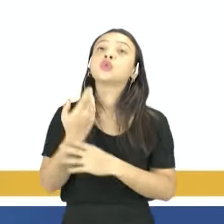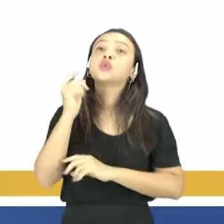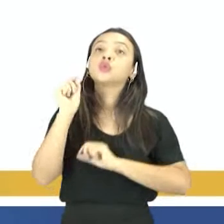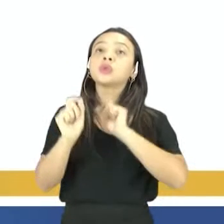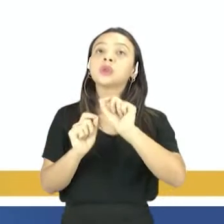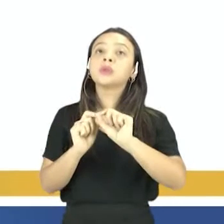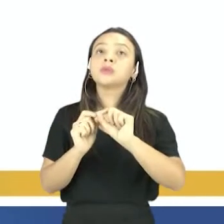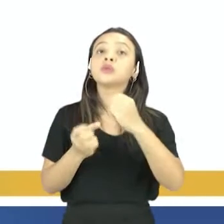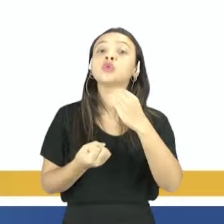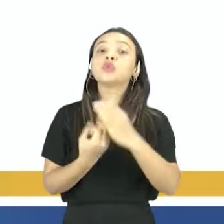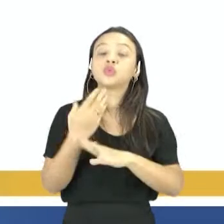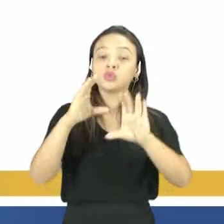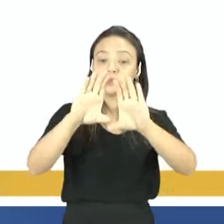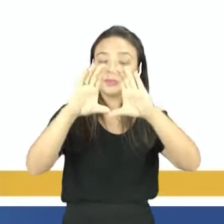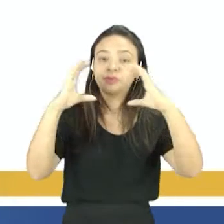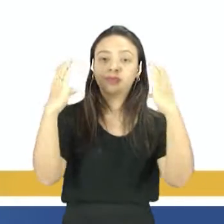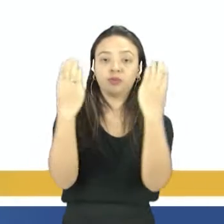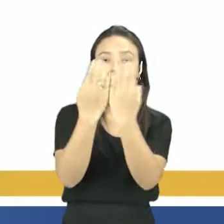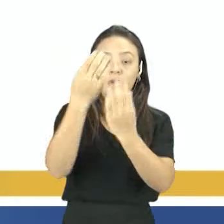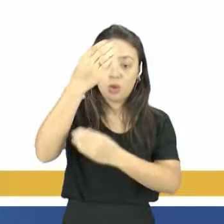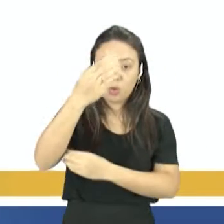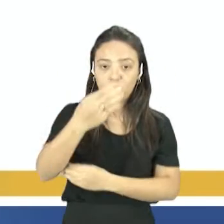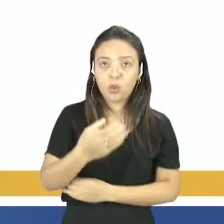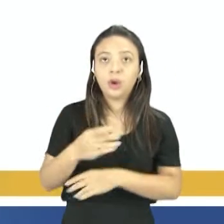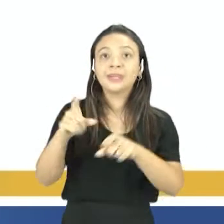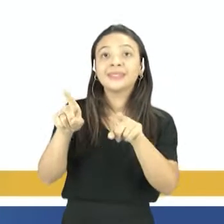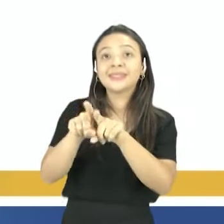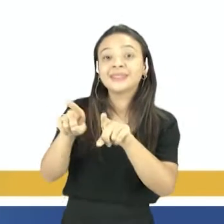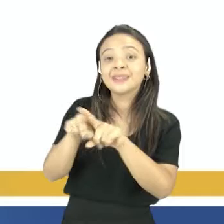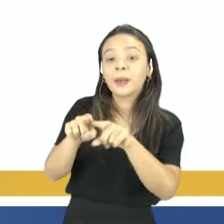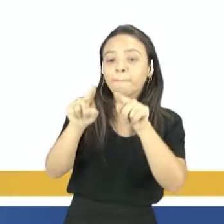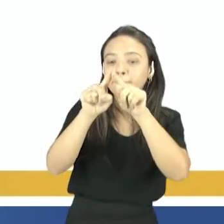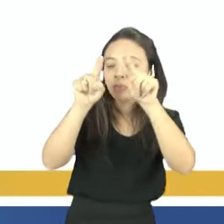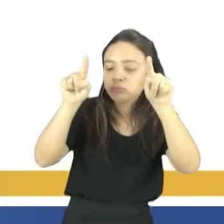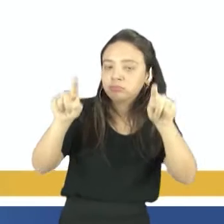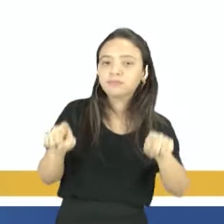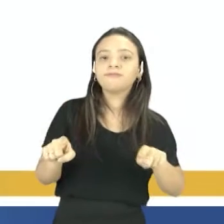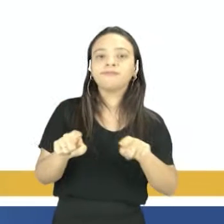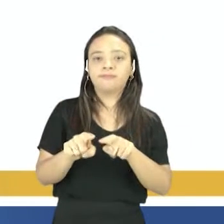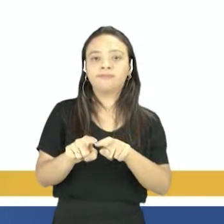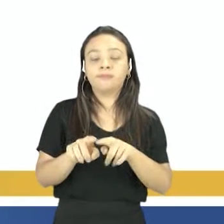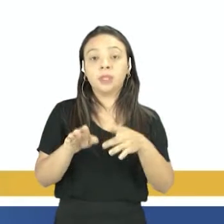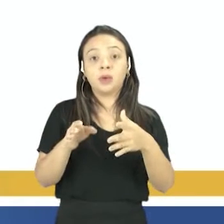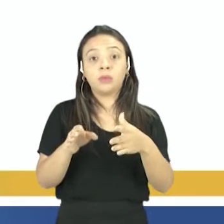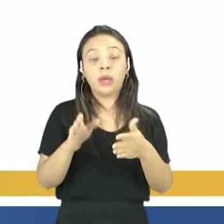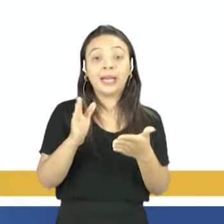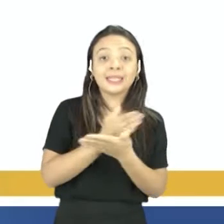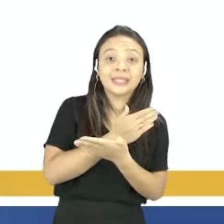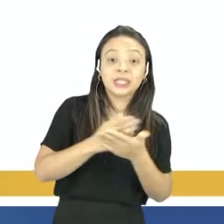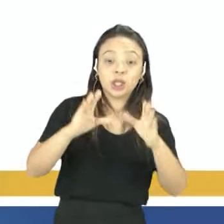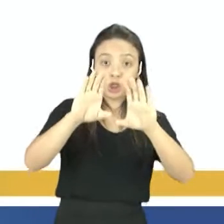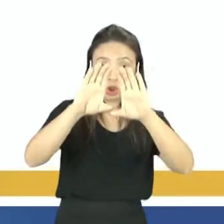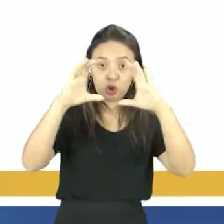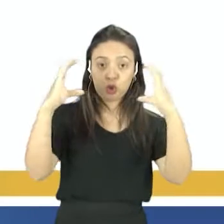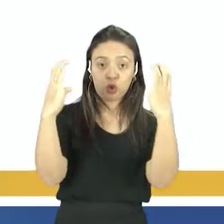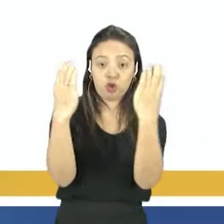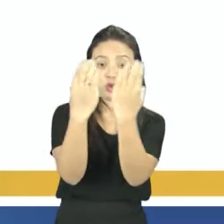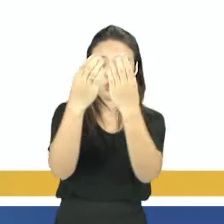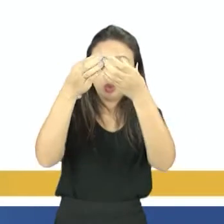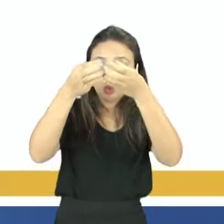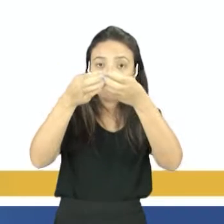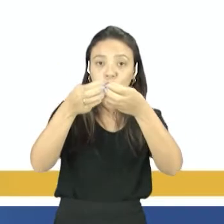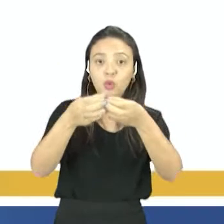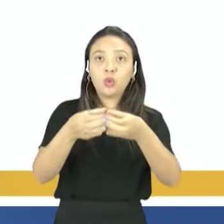Eu formo uma secção retangular. Ou seja, nem sempre, gente, em um corpo redondo, as suas